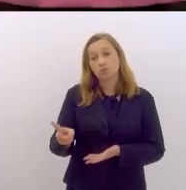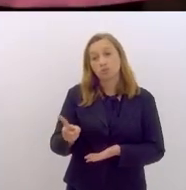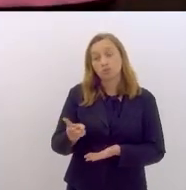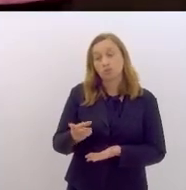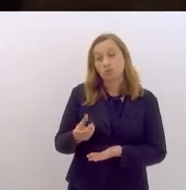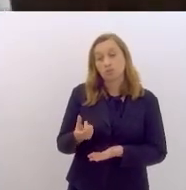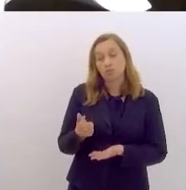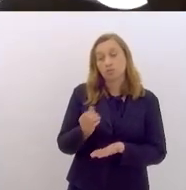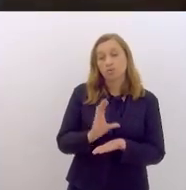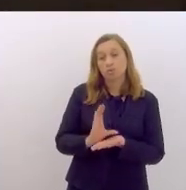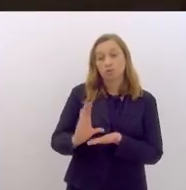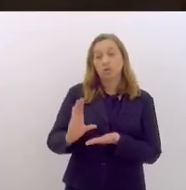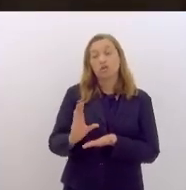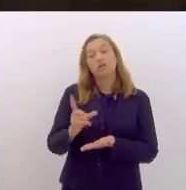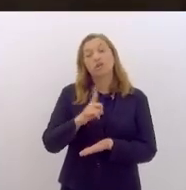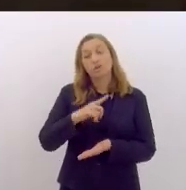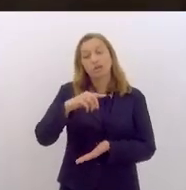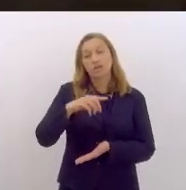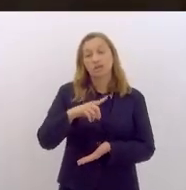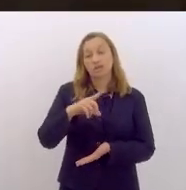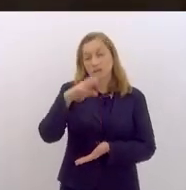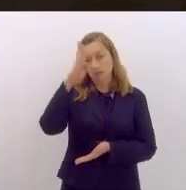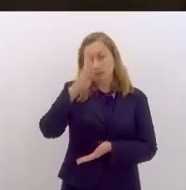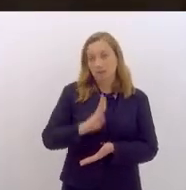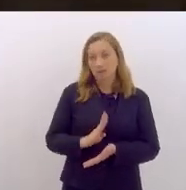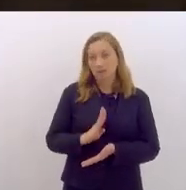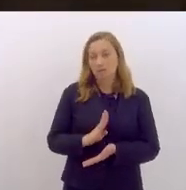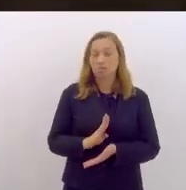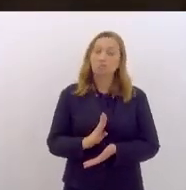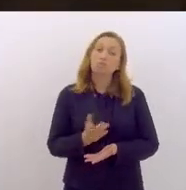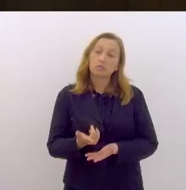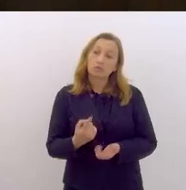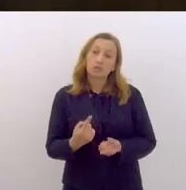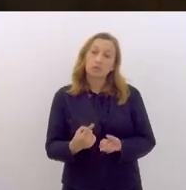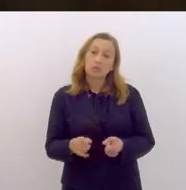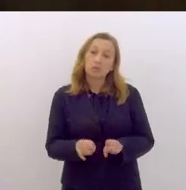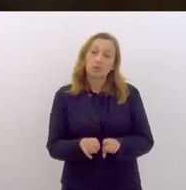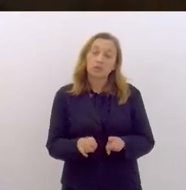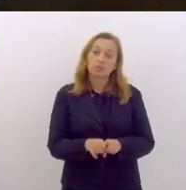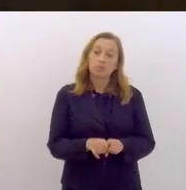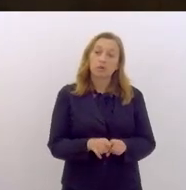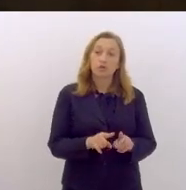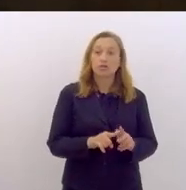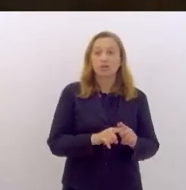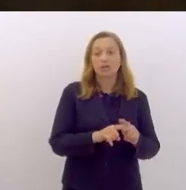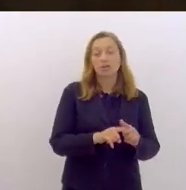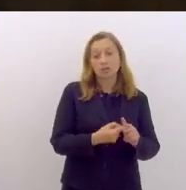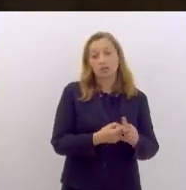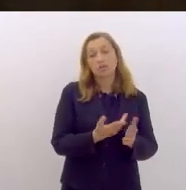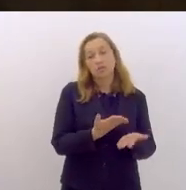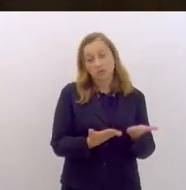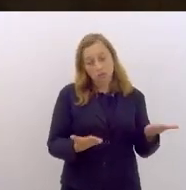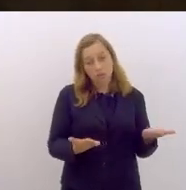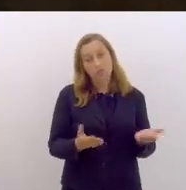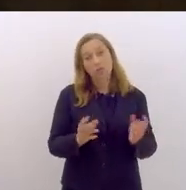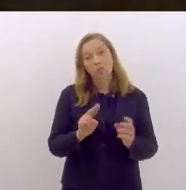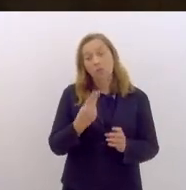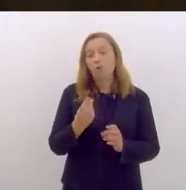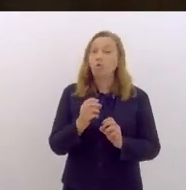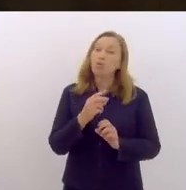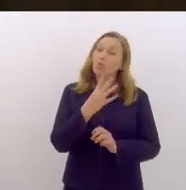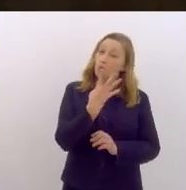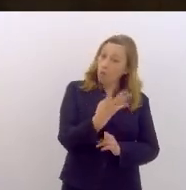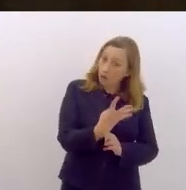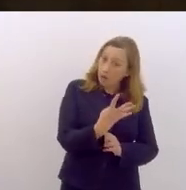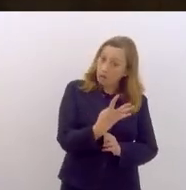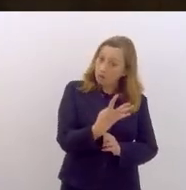de quem tem a gratuidade, nem tampouco deixar de ter a reposição pelas perdas. Ou pode ser 4